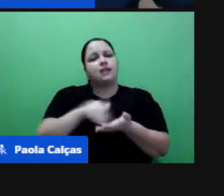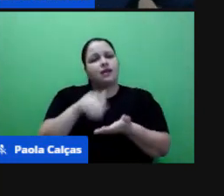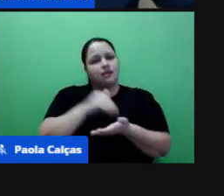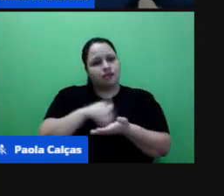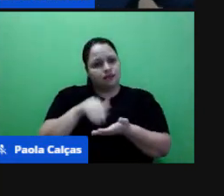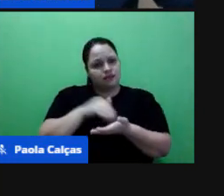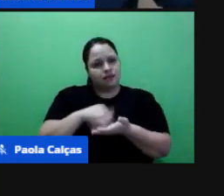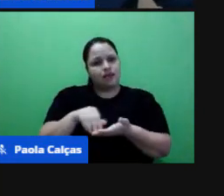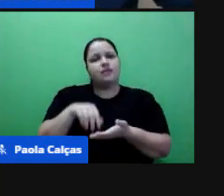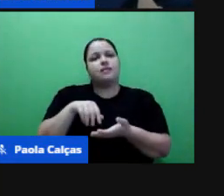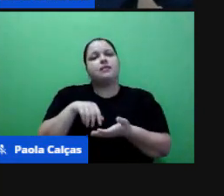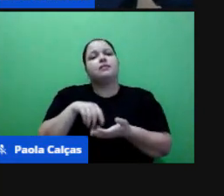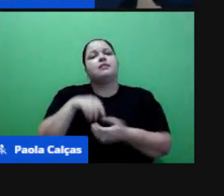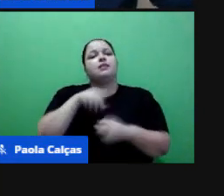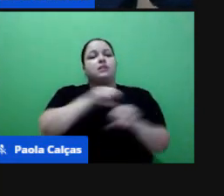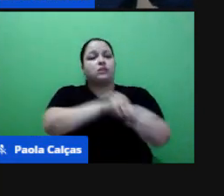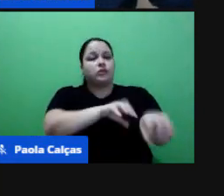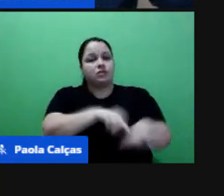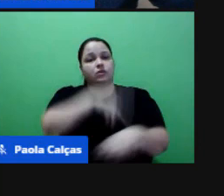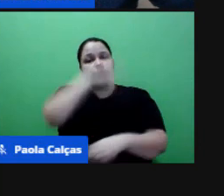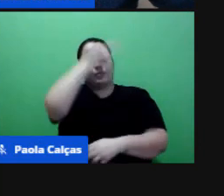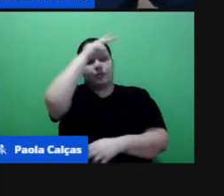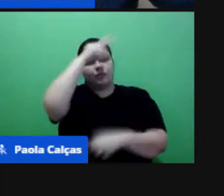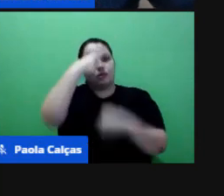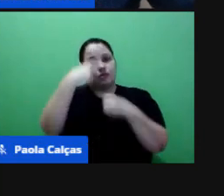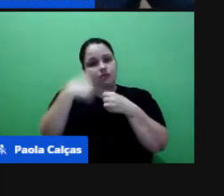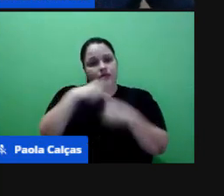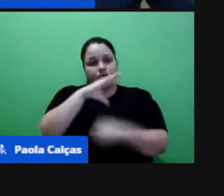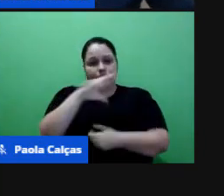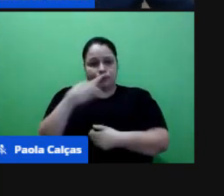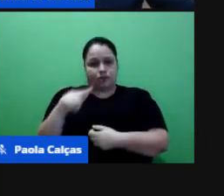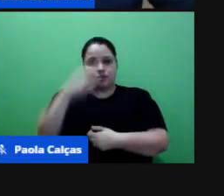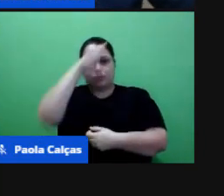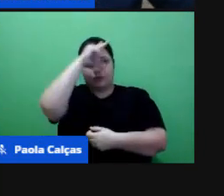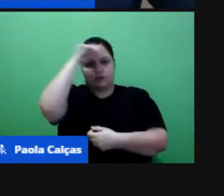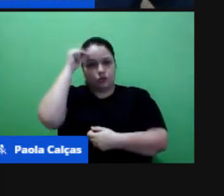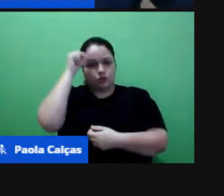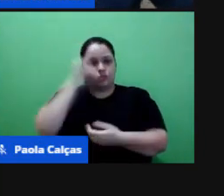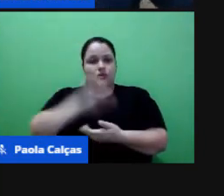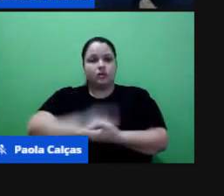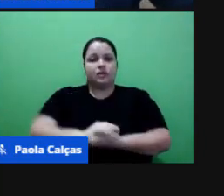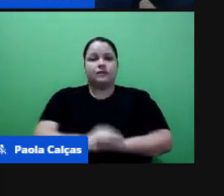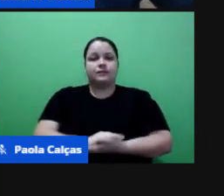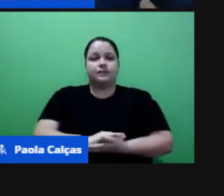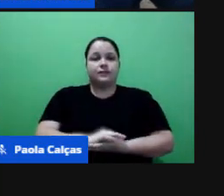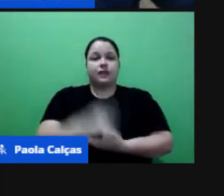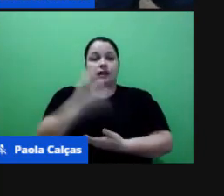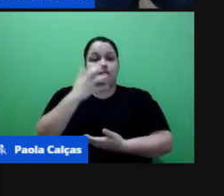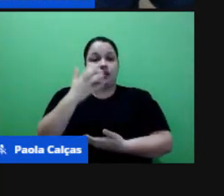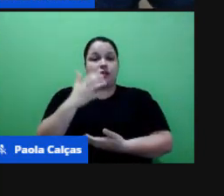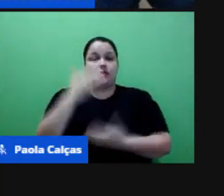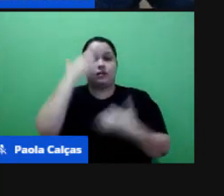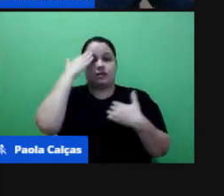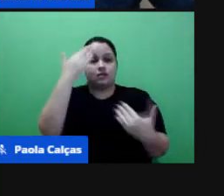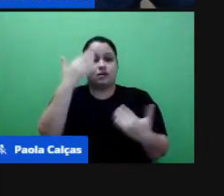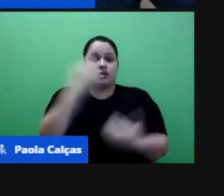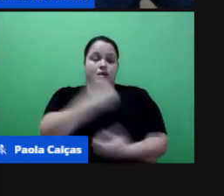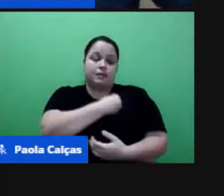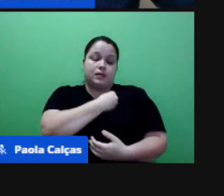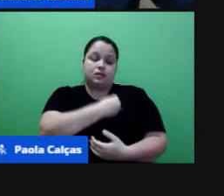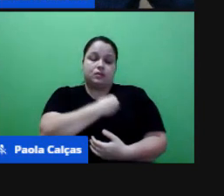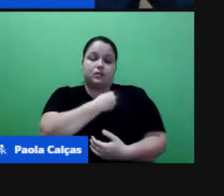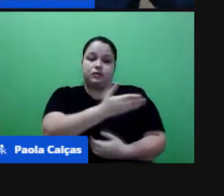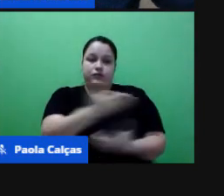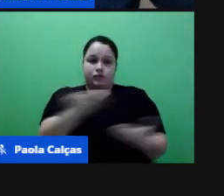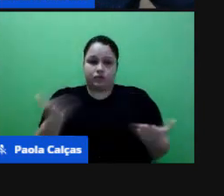de Campo Grande. Nós queremos agradecer a presença de vocês, a participação especial de vocês, e é com muito prazer